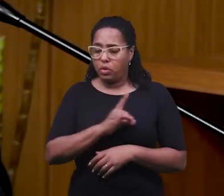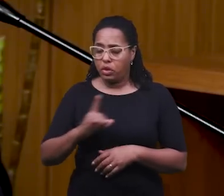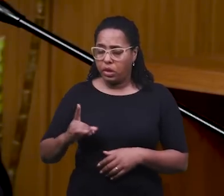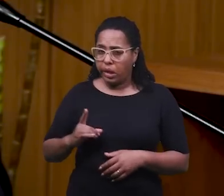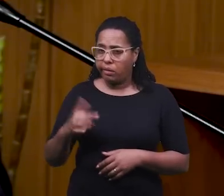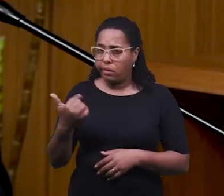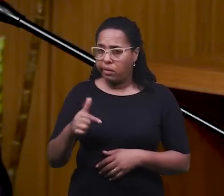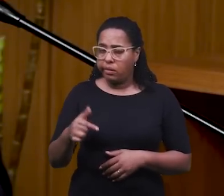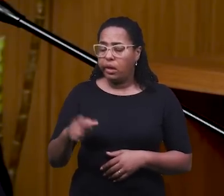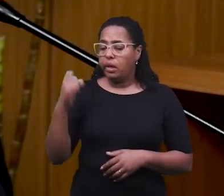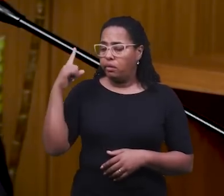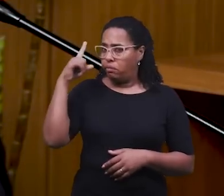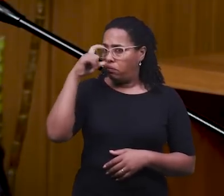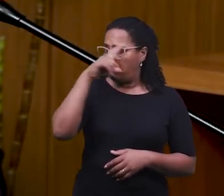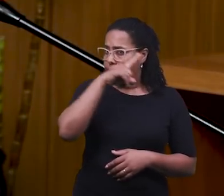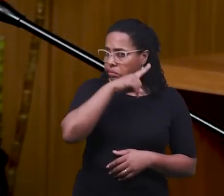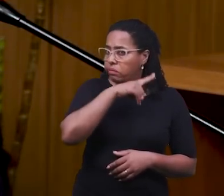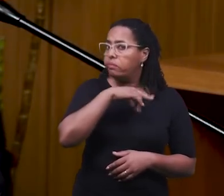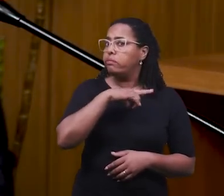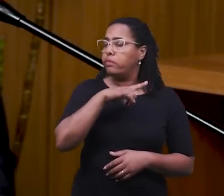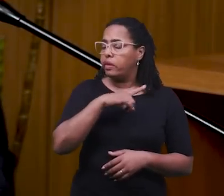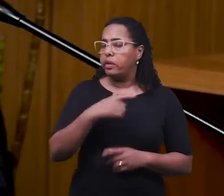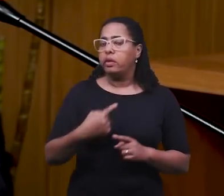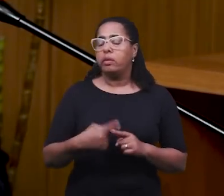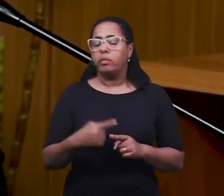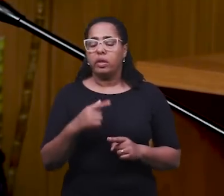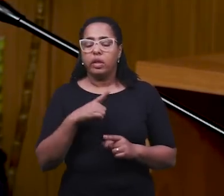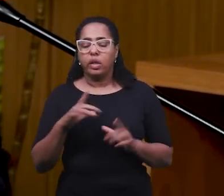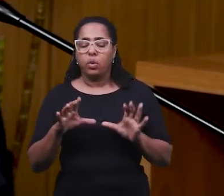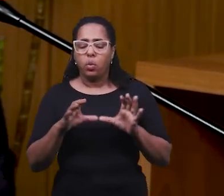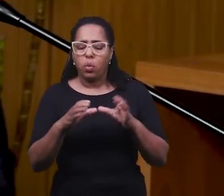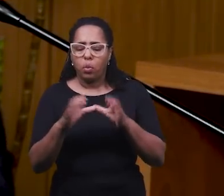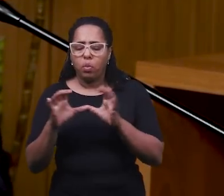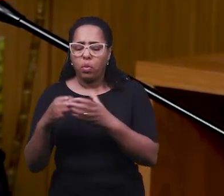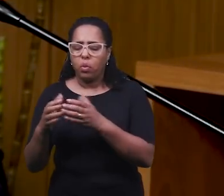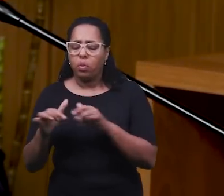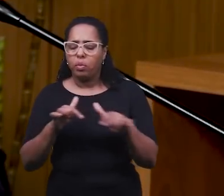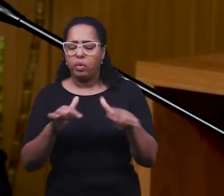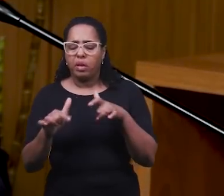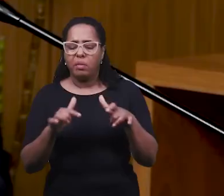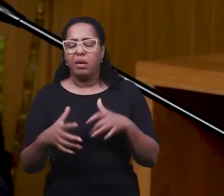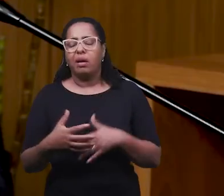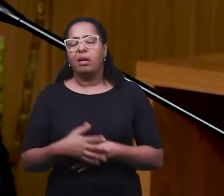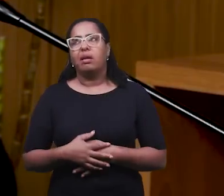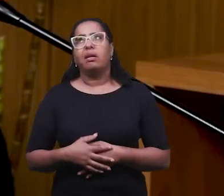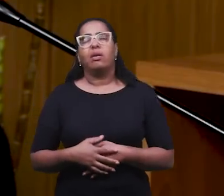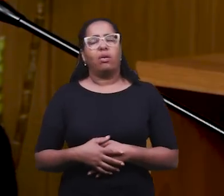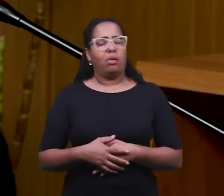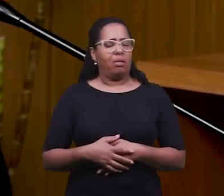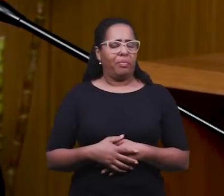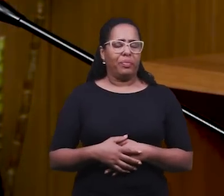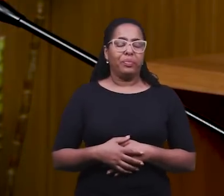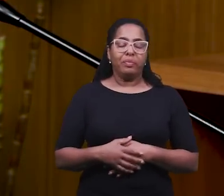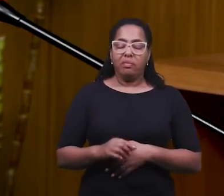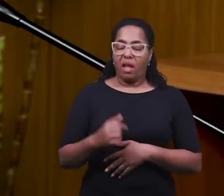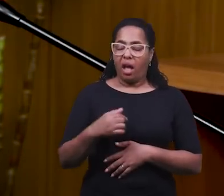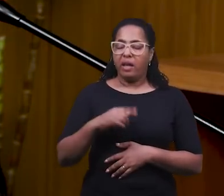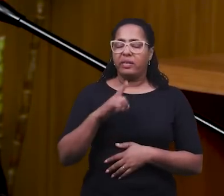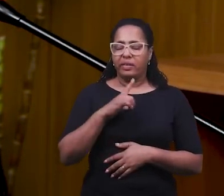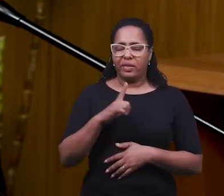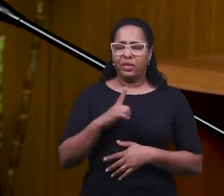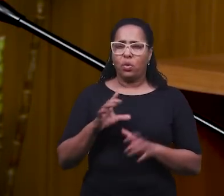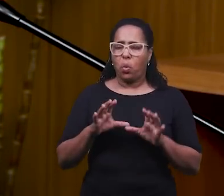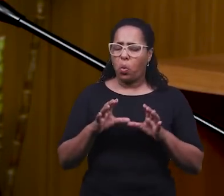dificuldade. Entendeu? Porque você tem os grupos, né? Ele trabalha nos grupos. Você tem um grupo. Rapaz, eu tive um grupo,